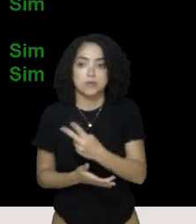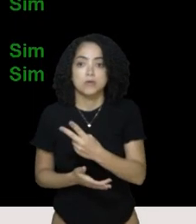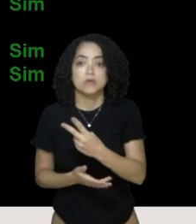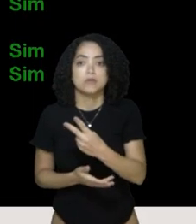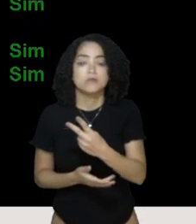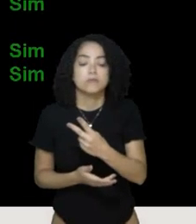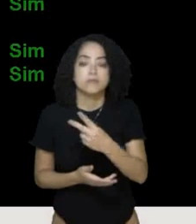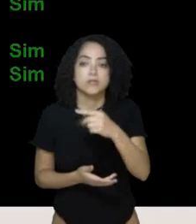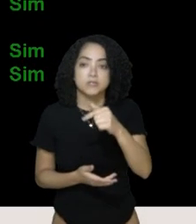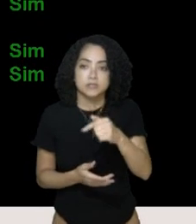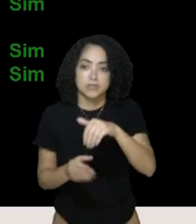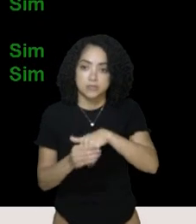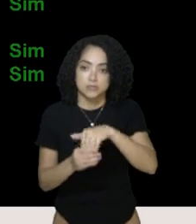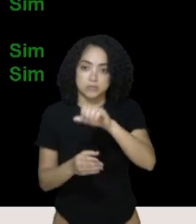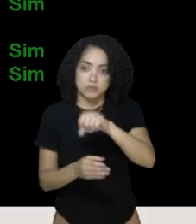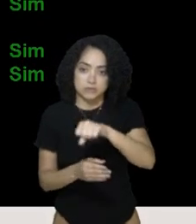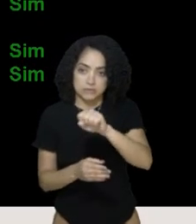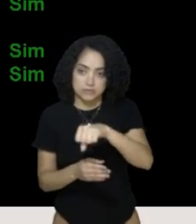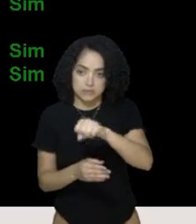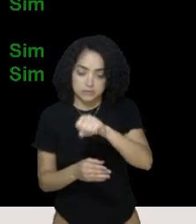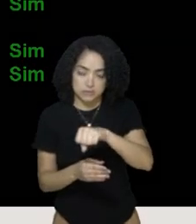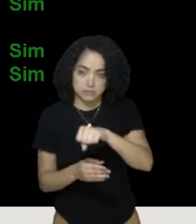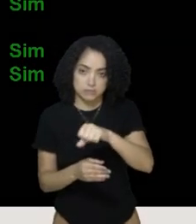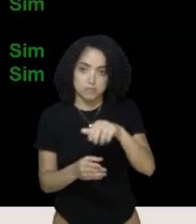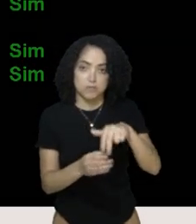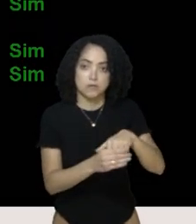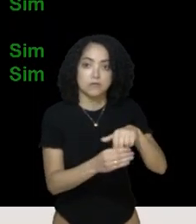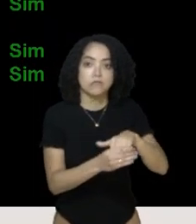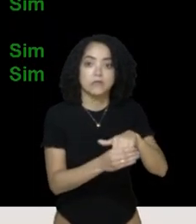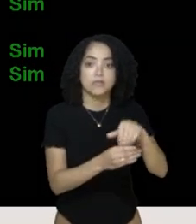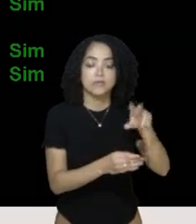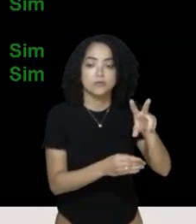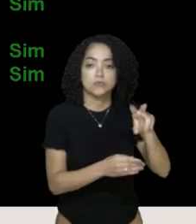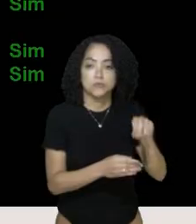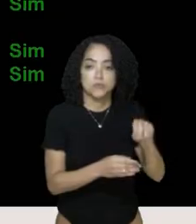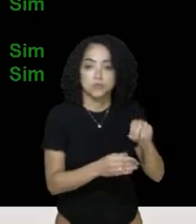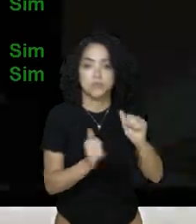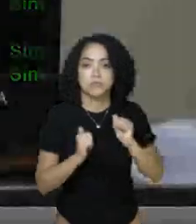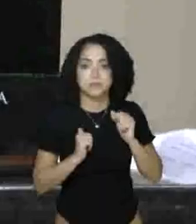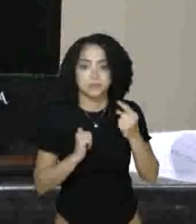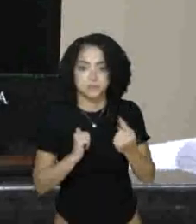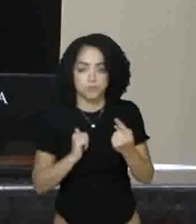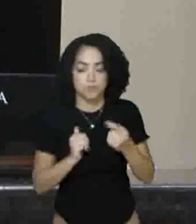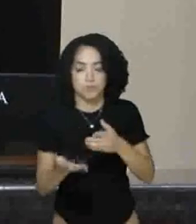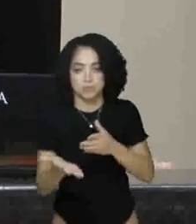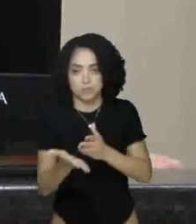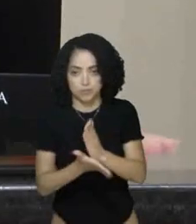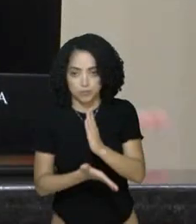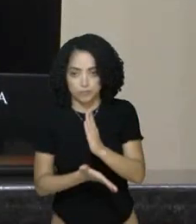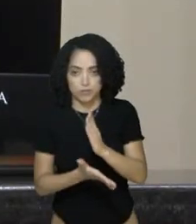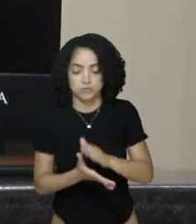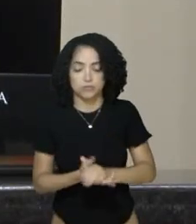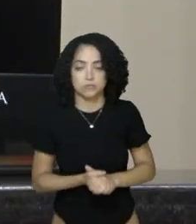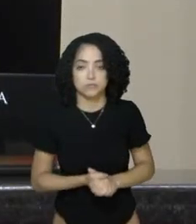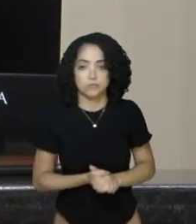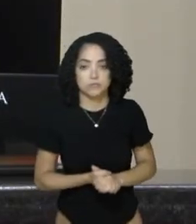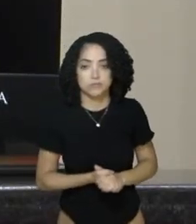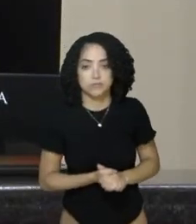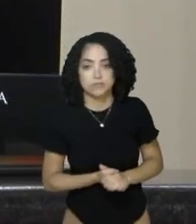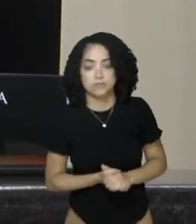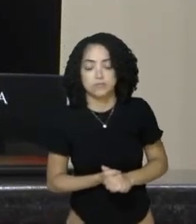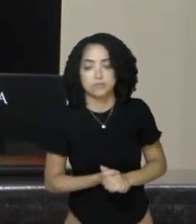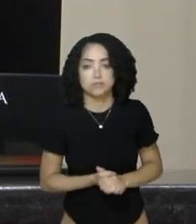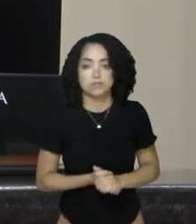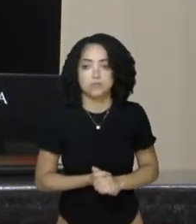deputados. 27 deputados sem uma abstenção e está aprovado o projeto.